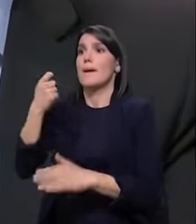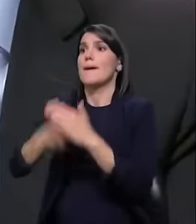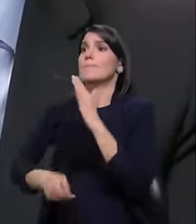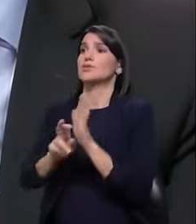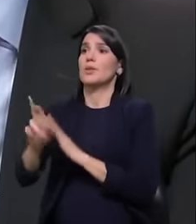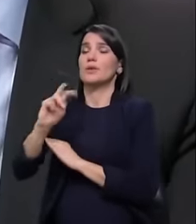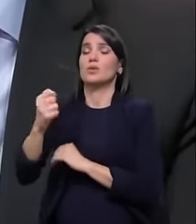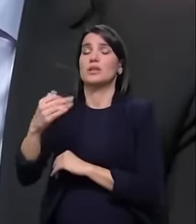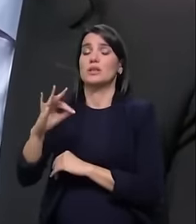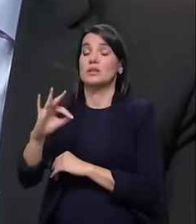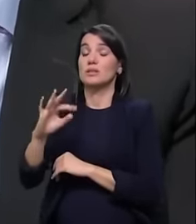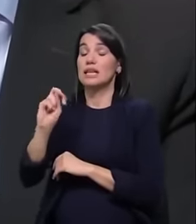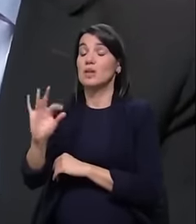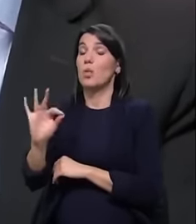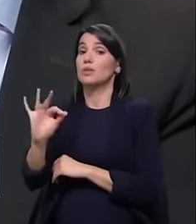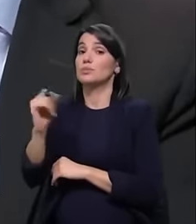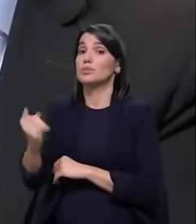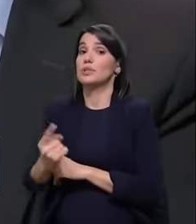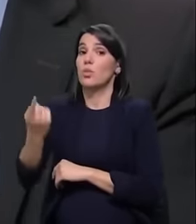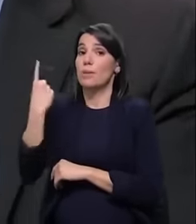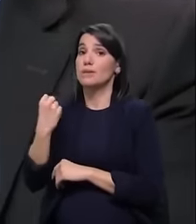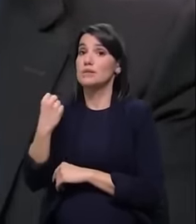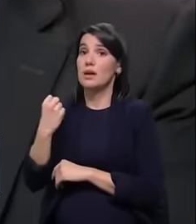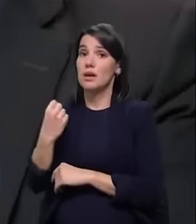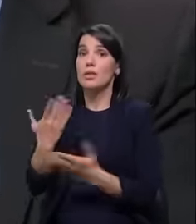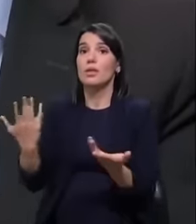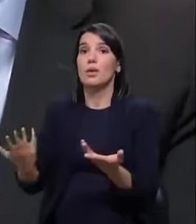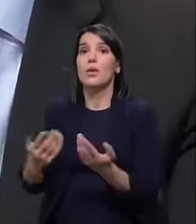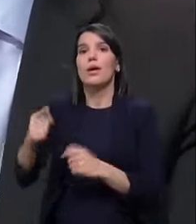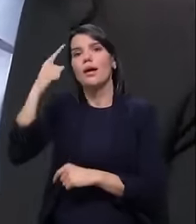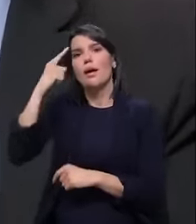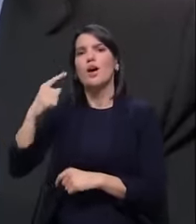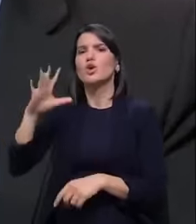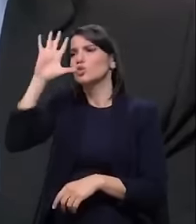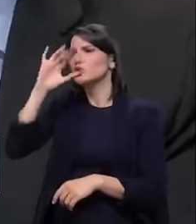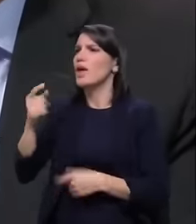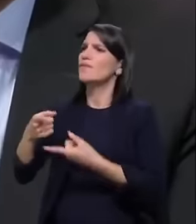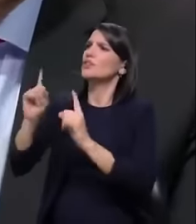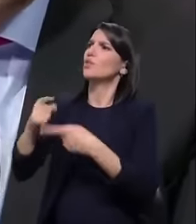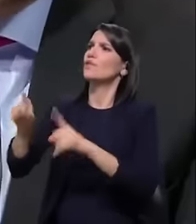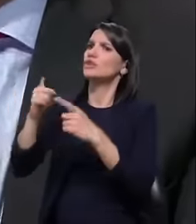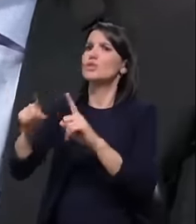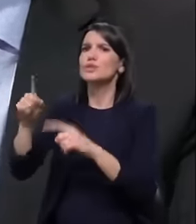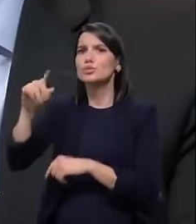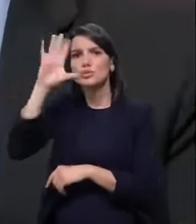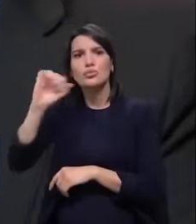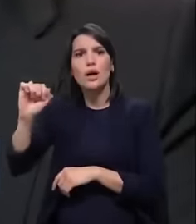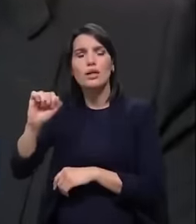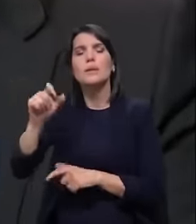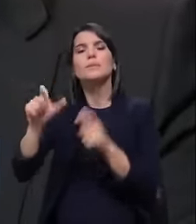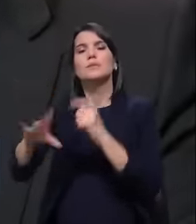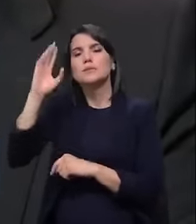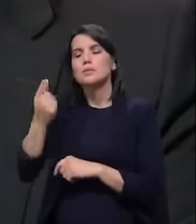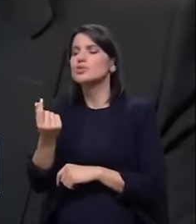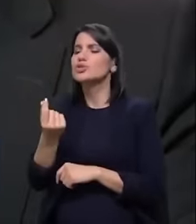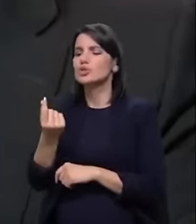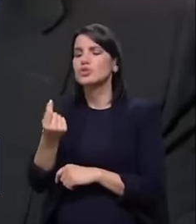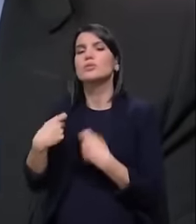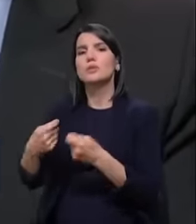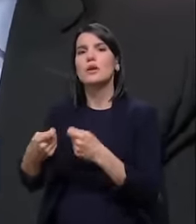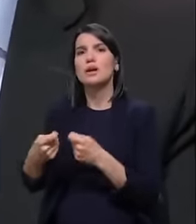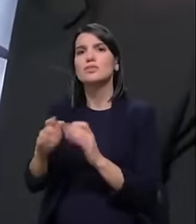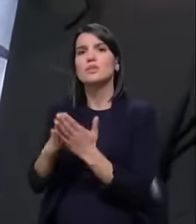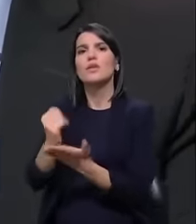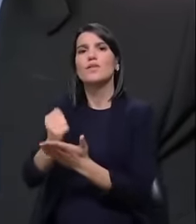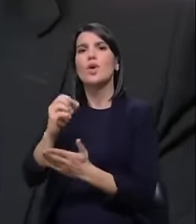34% no ano passado. E o Bloco de Esquerda só se preocupa em ter o Estado a fazer tudo. Eu gostava que as pessoas soubessem quanto é que é o peso dos vistos gold no